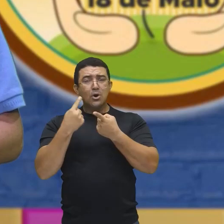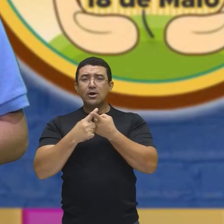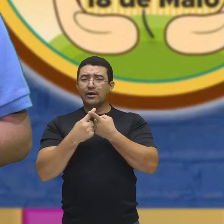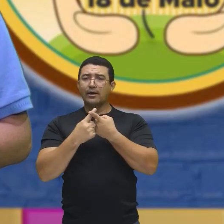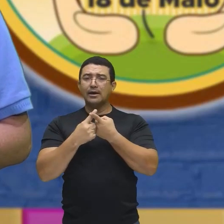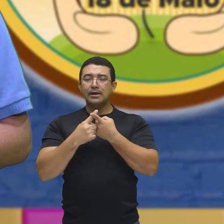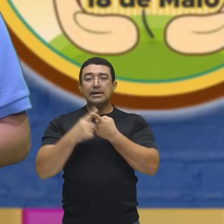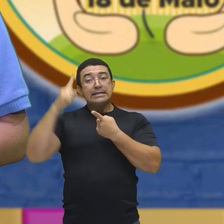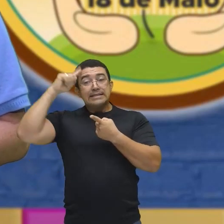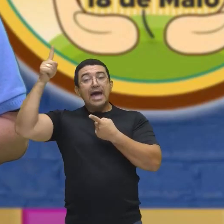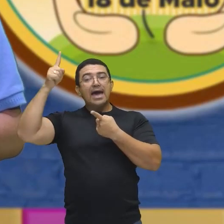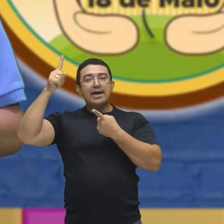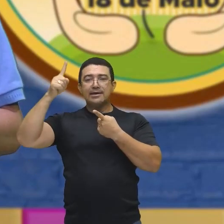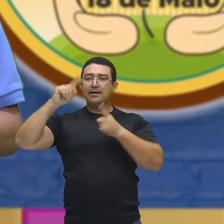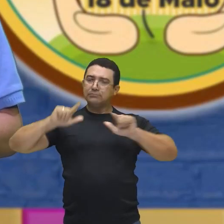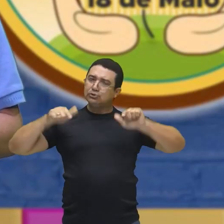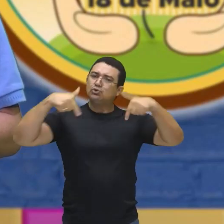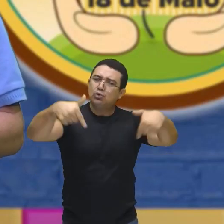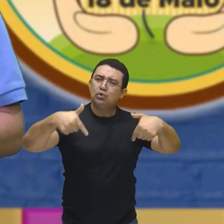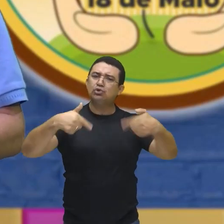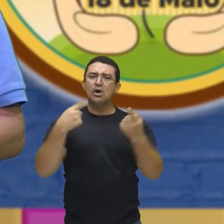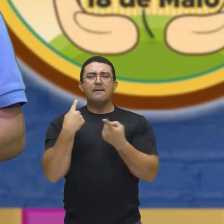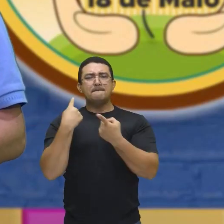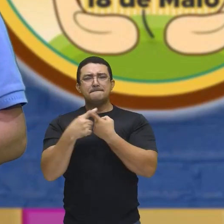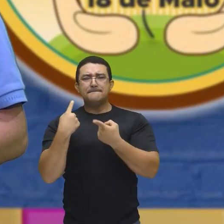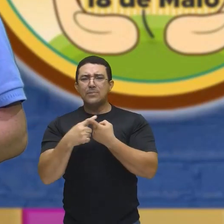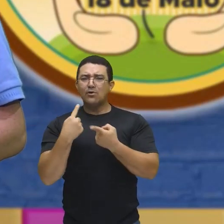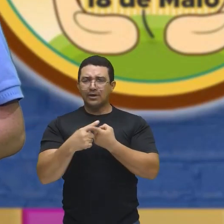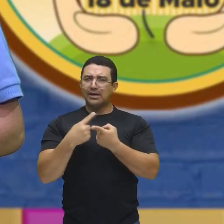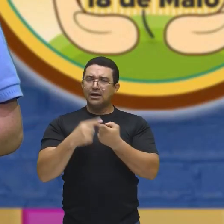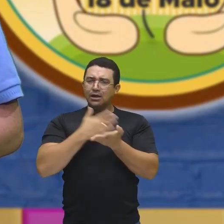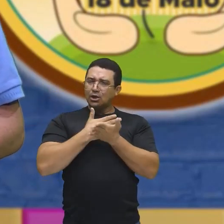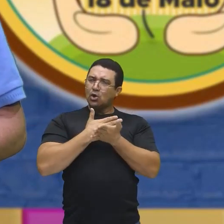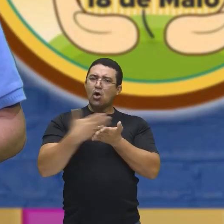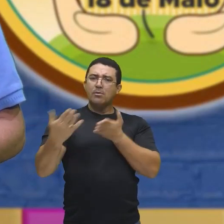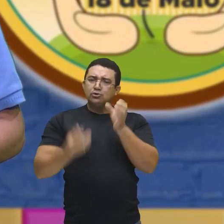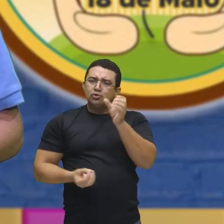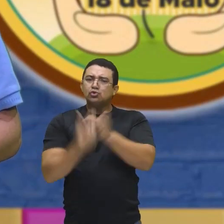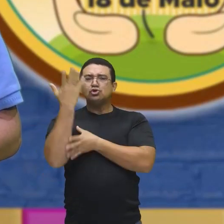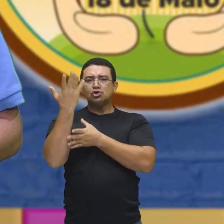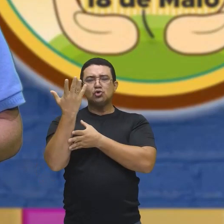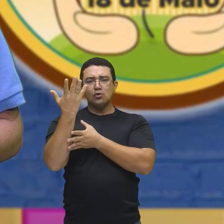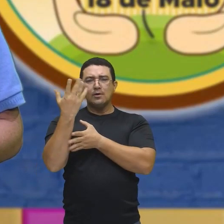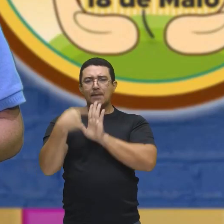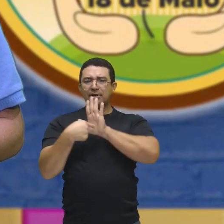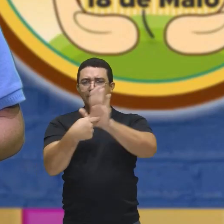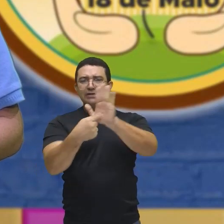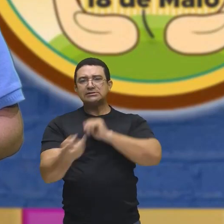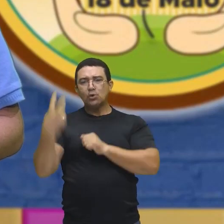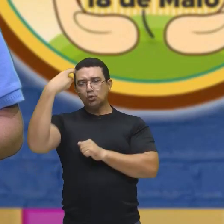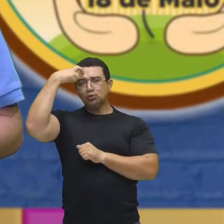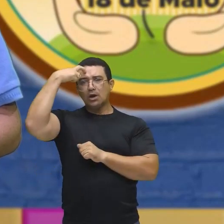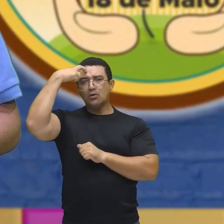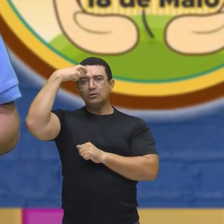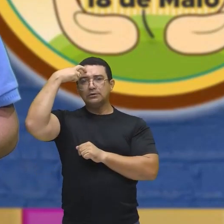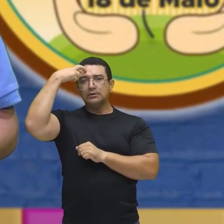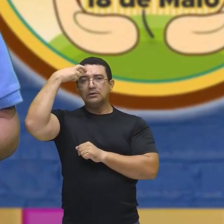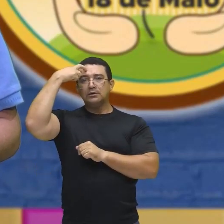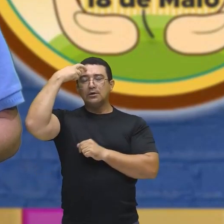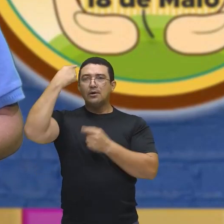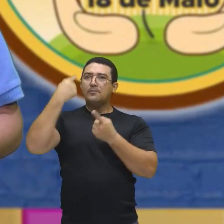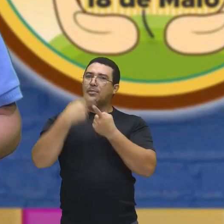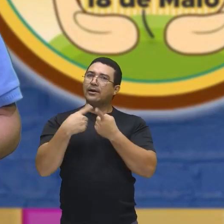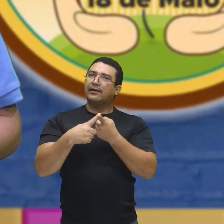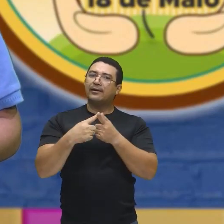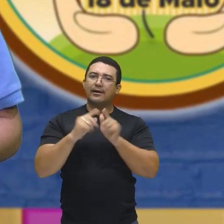essa atitude, o que levou, originou essa manifestação cultural, o que originou aqueles atos,